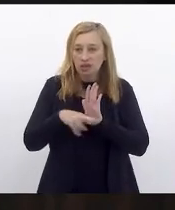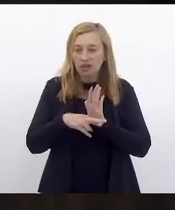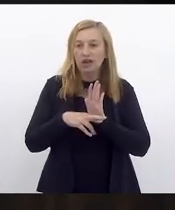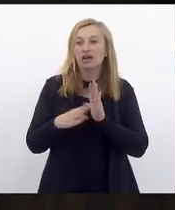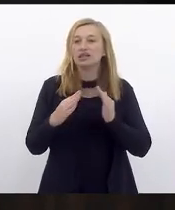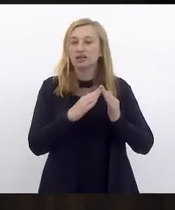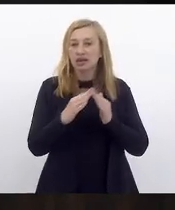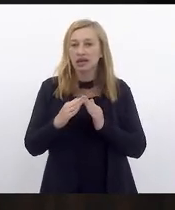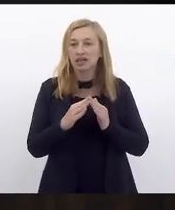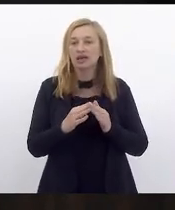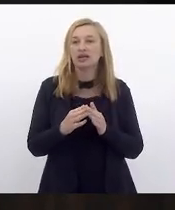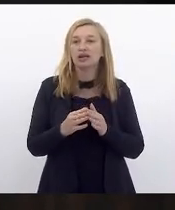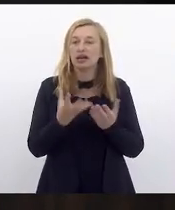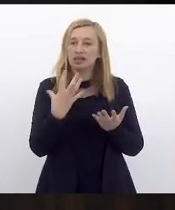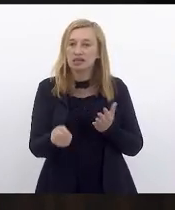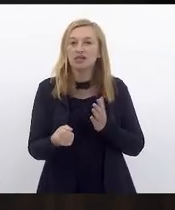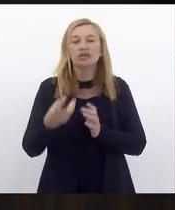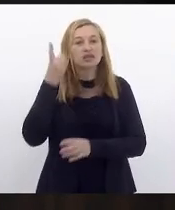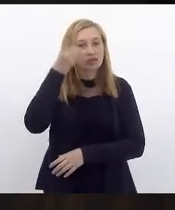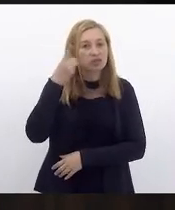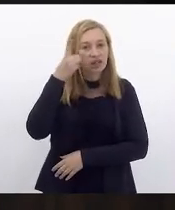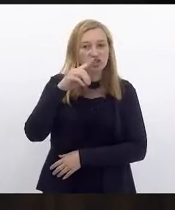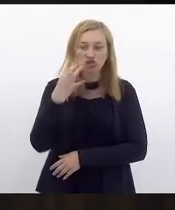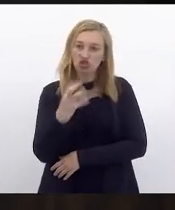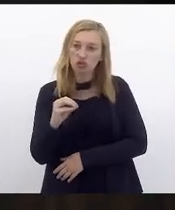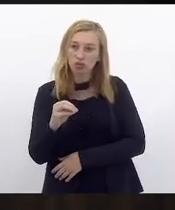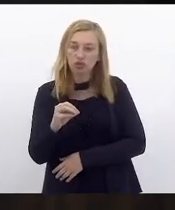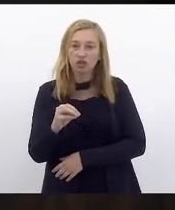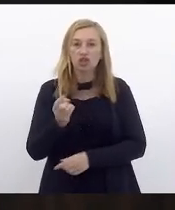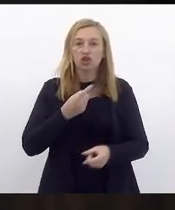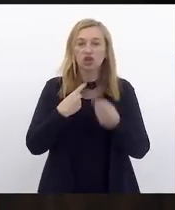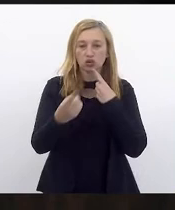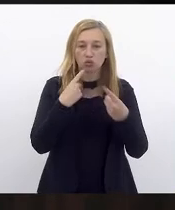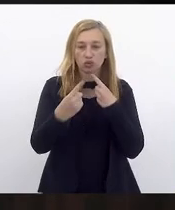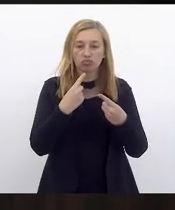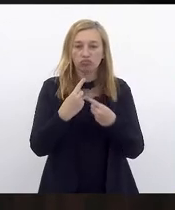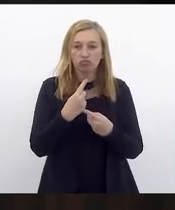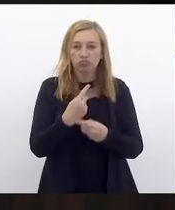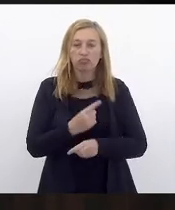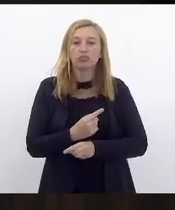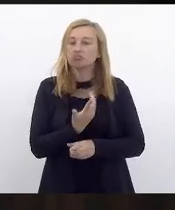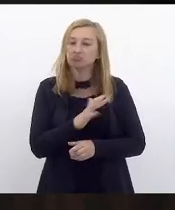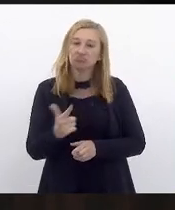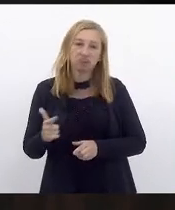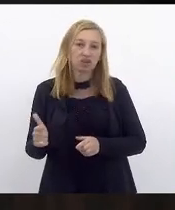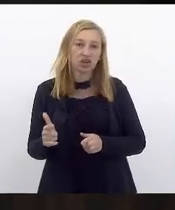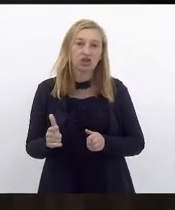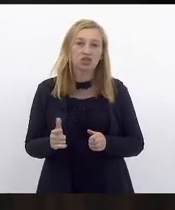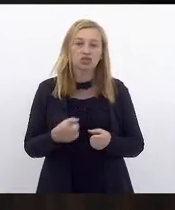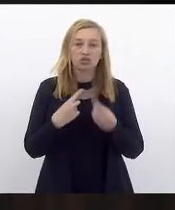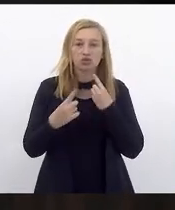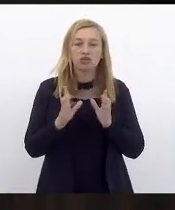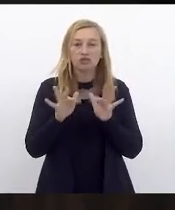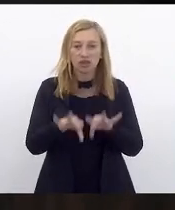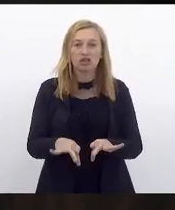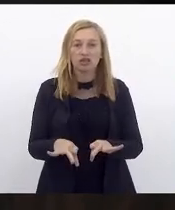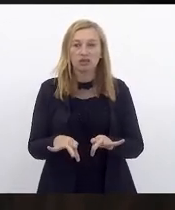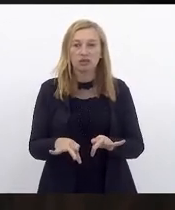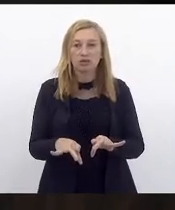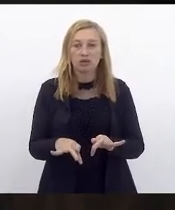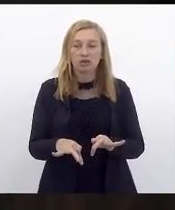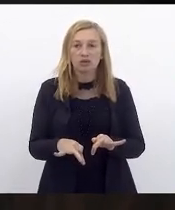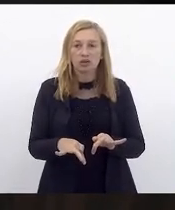externas é favorável ao relator deputado Chico Machado. Em discussão. Não havendo quem queira discutir, encerrada a discussão.